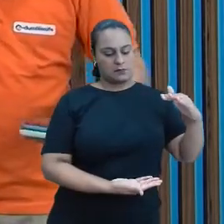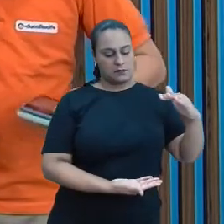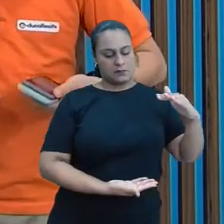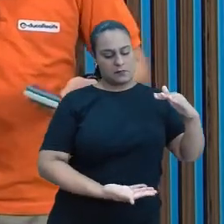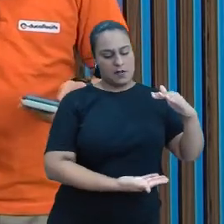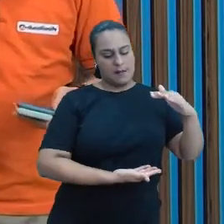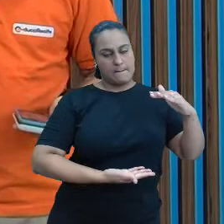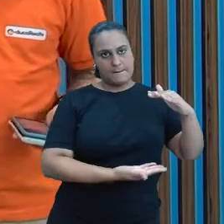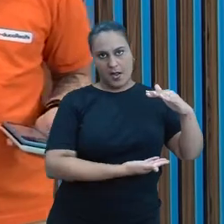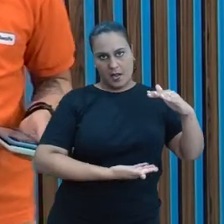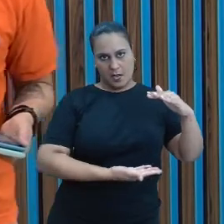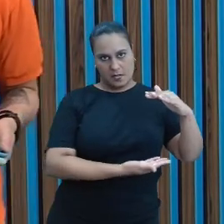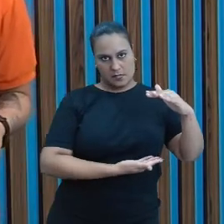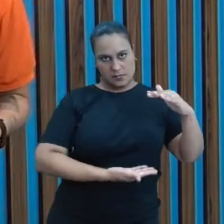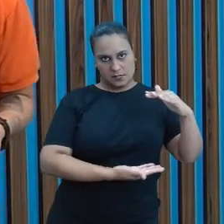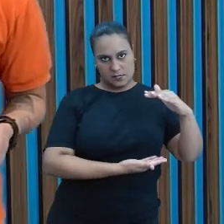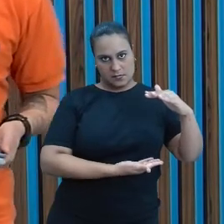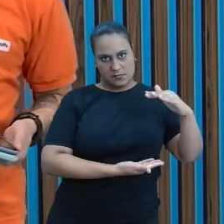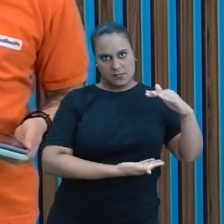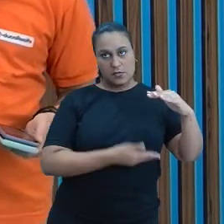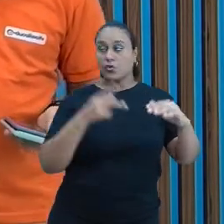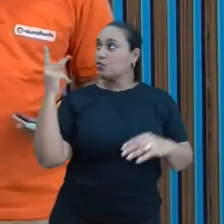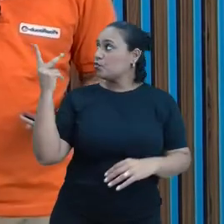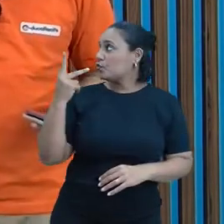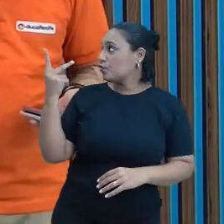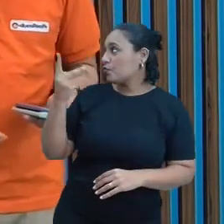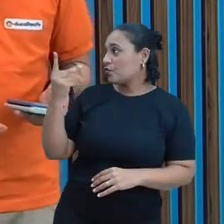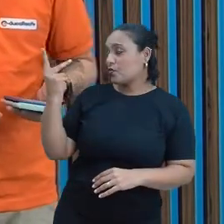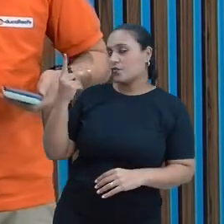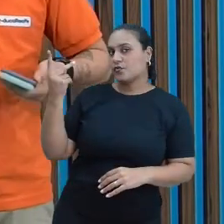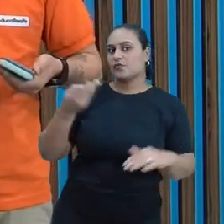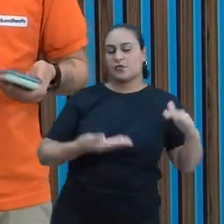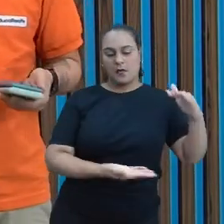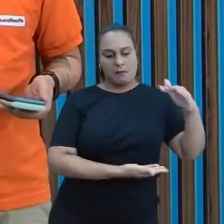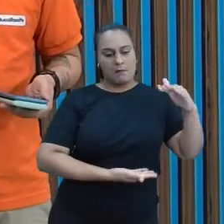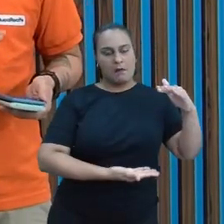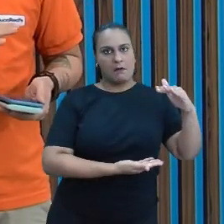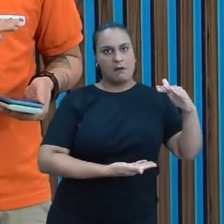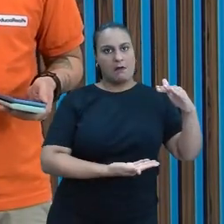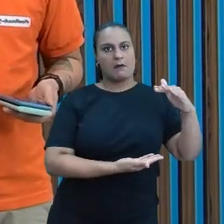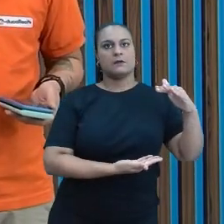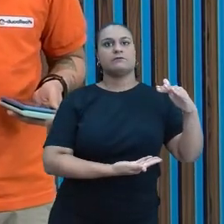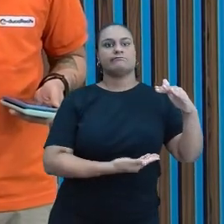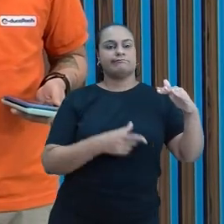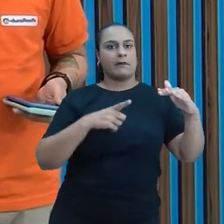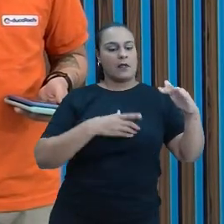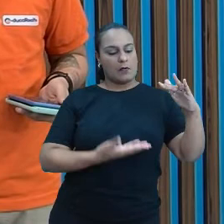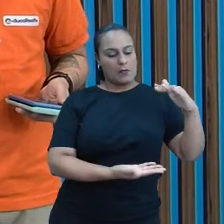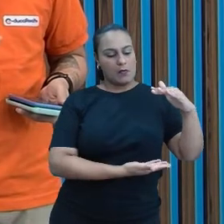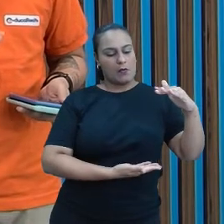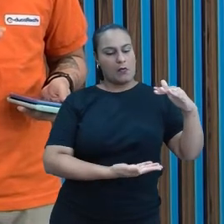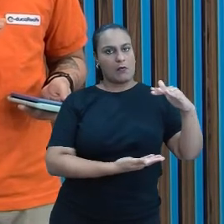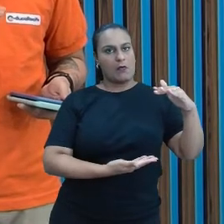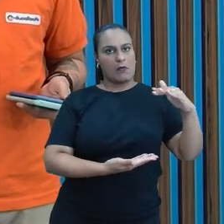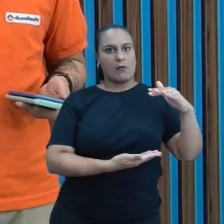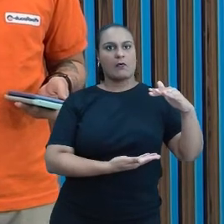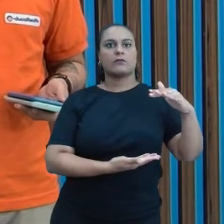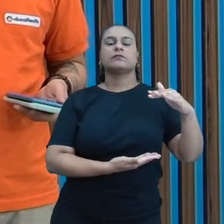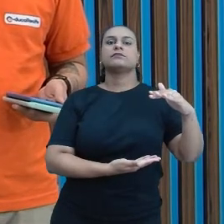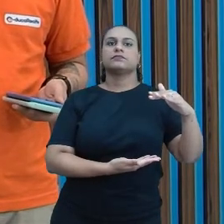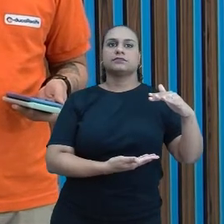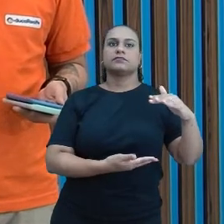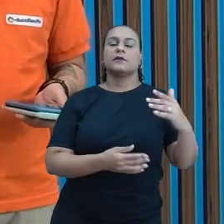espaço ocupado, tanto no cilindro quanto no prisma, eles são um formato que ele vai coincidir com todos